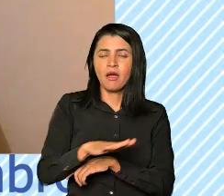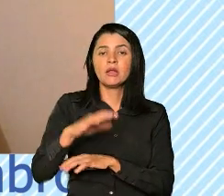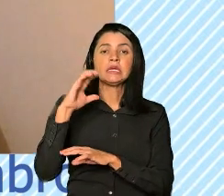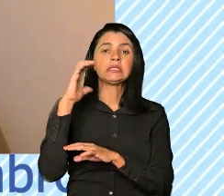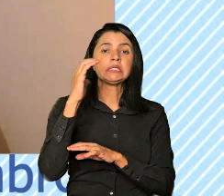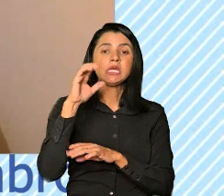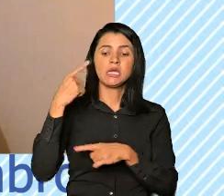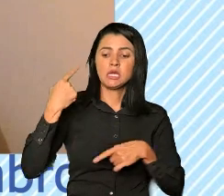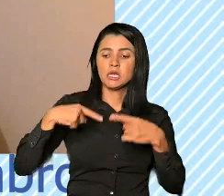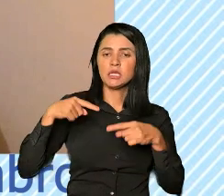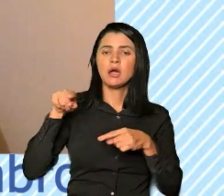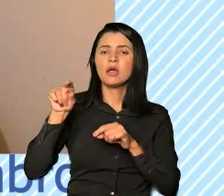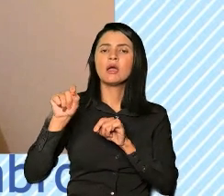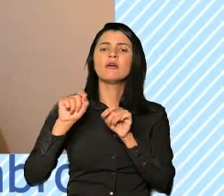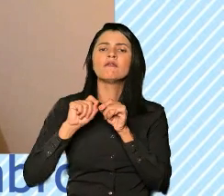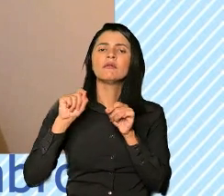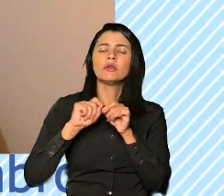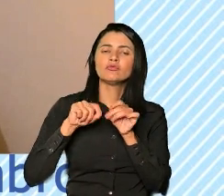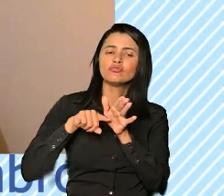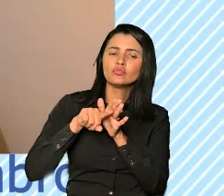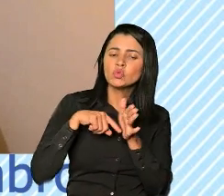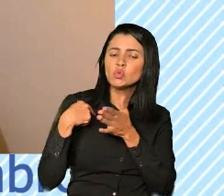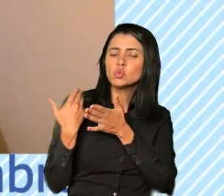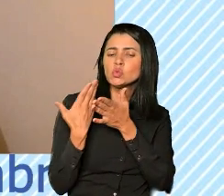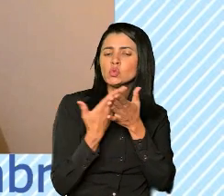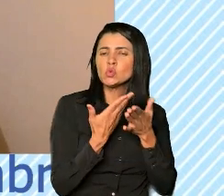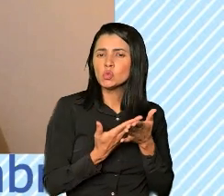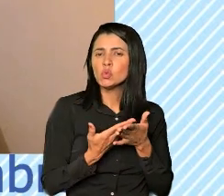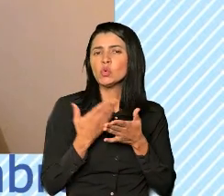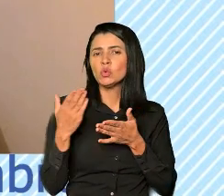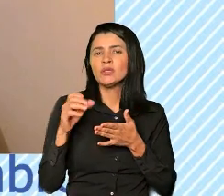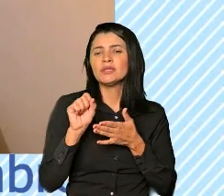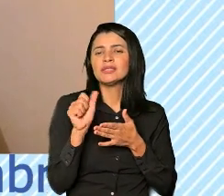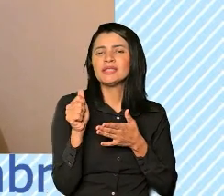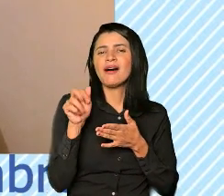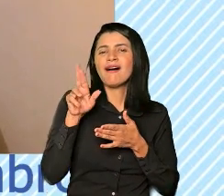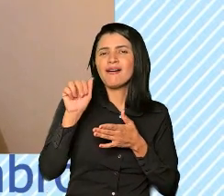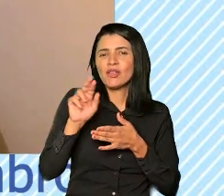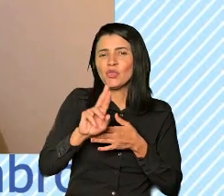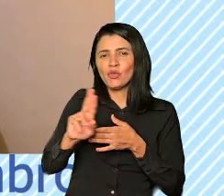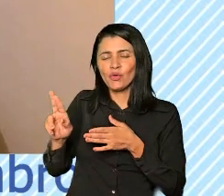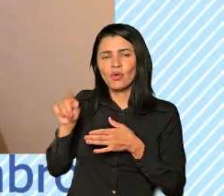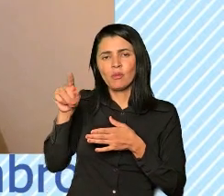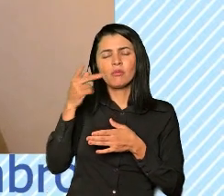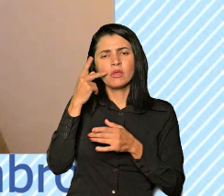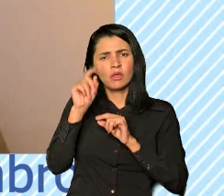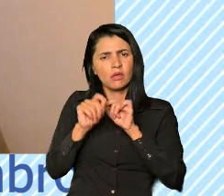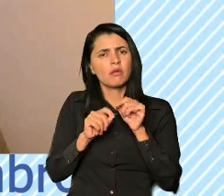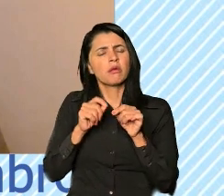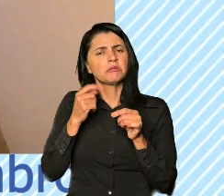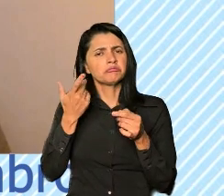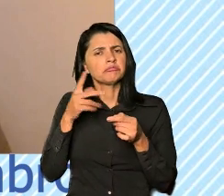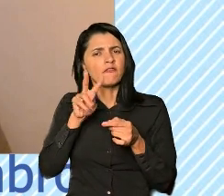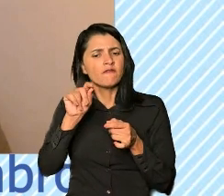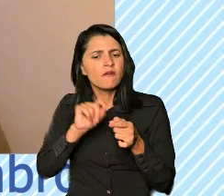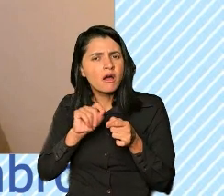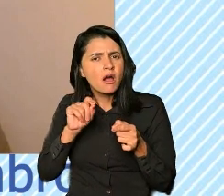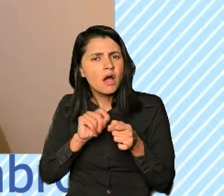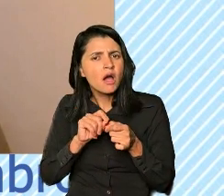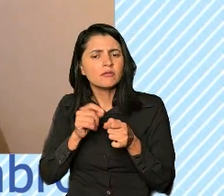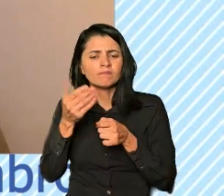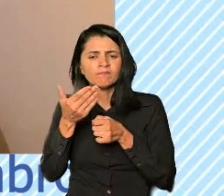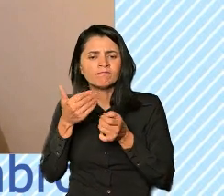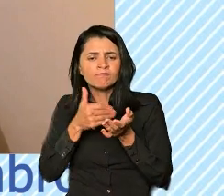política, ela fez um estudo sobre isso, ela se chama Sarah Gainsbourg, e ela faz, na verdade, a partir